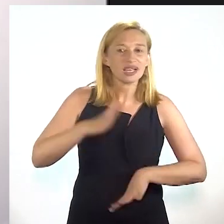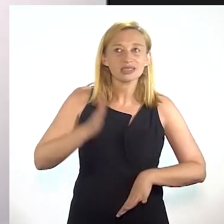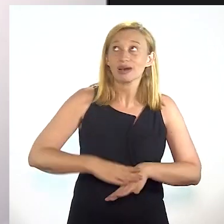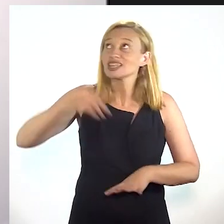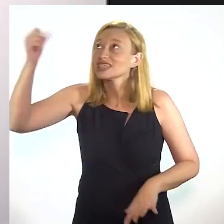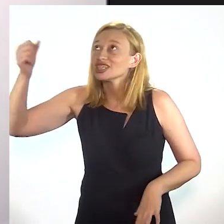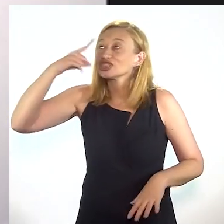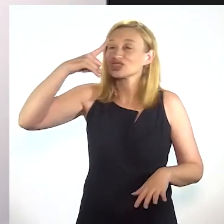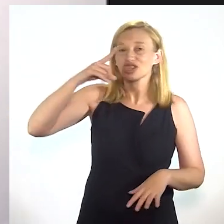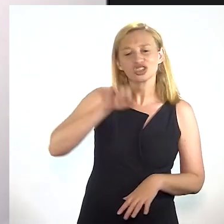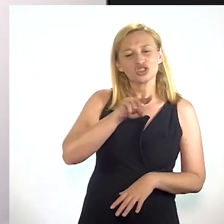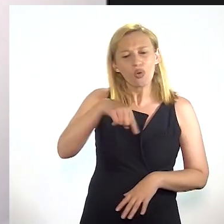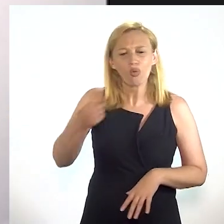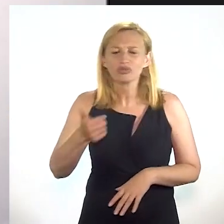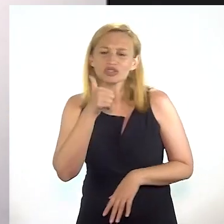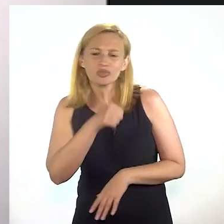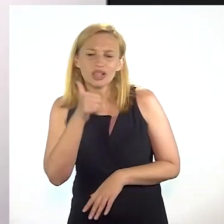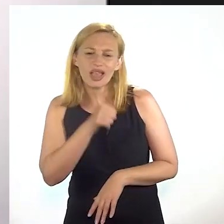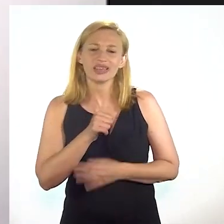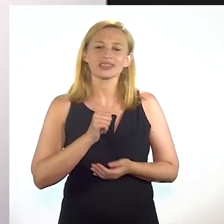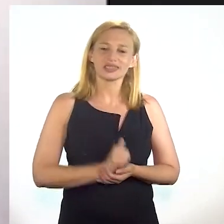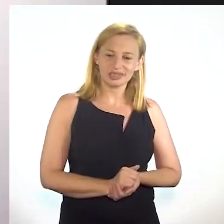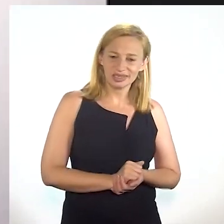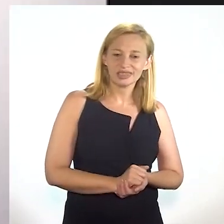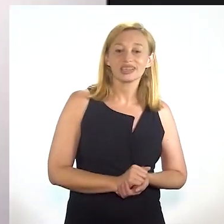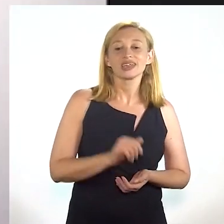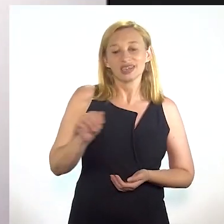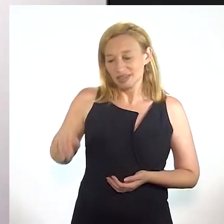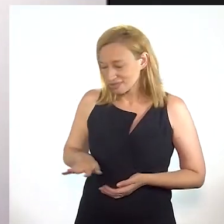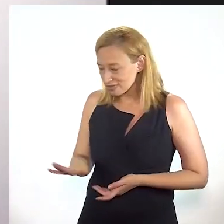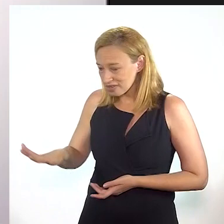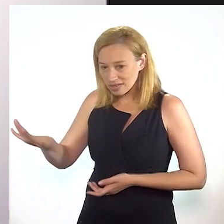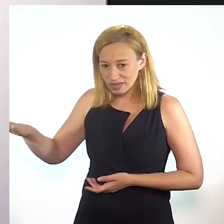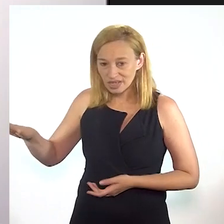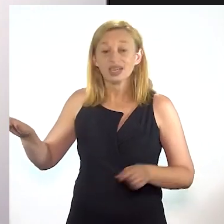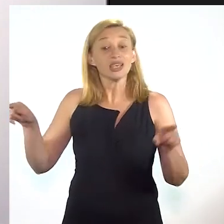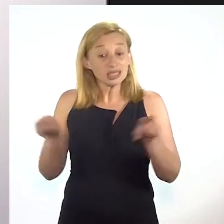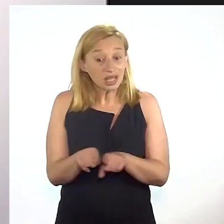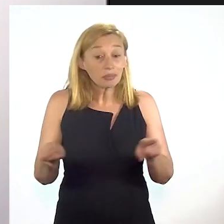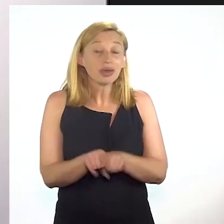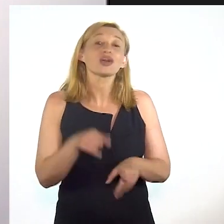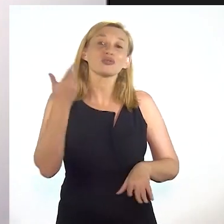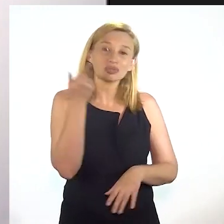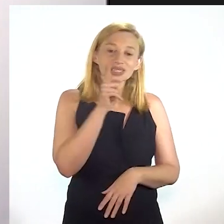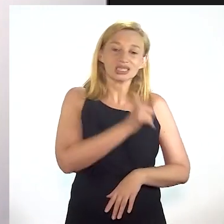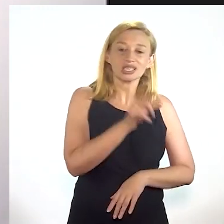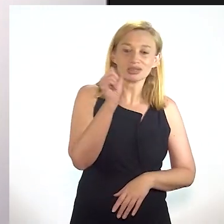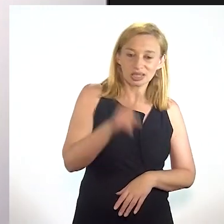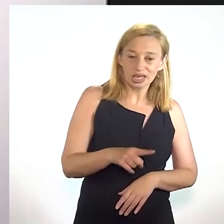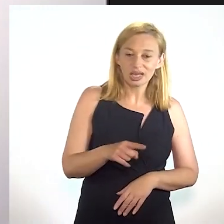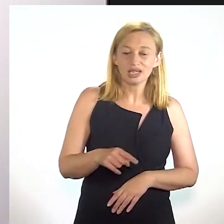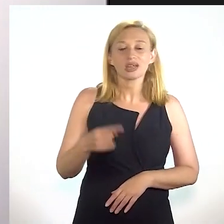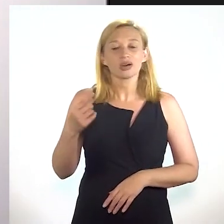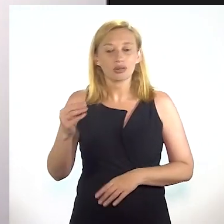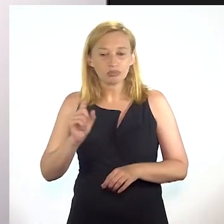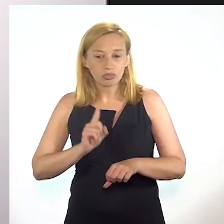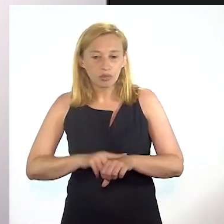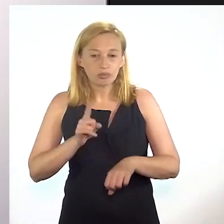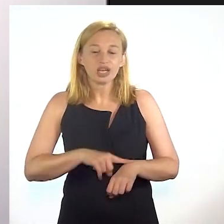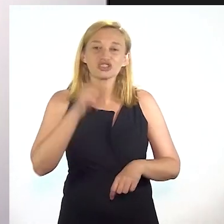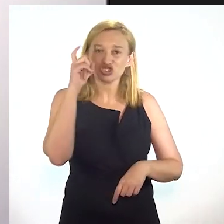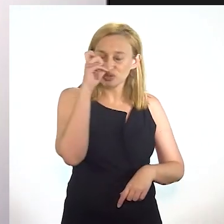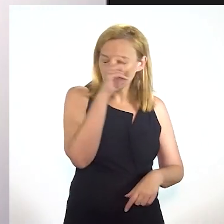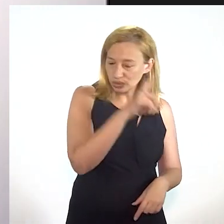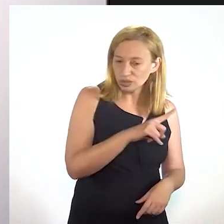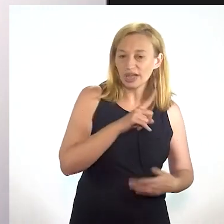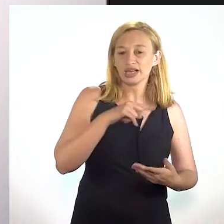inspirar cada vez mais na história de outras mulheres periféricas que também conseguiram, né, passar por seus